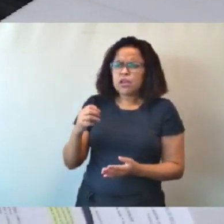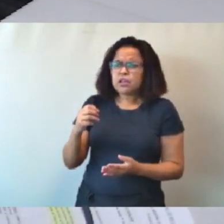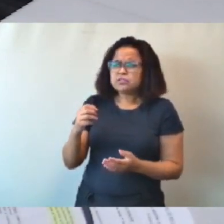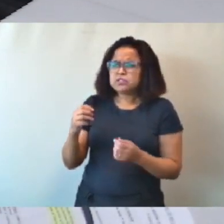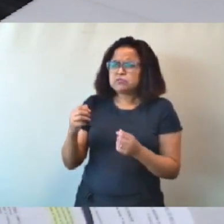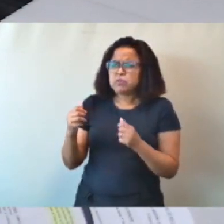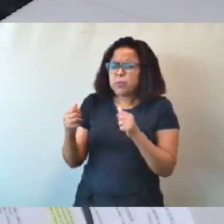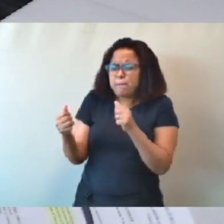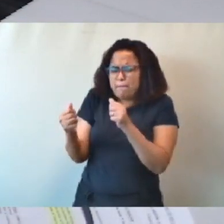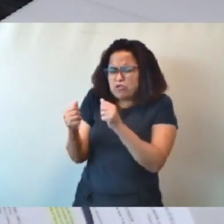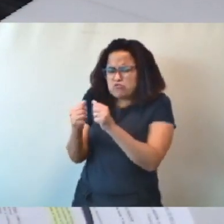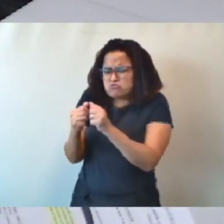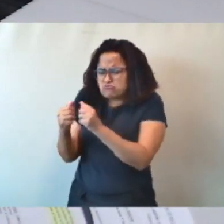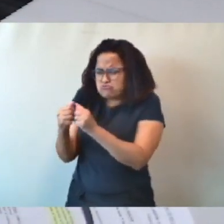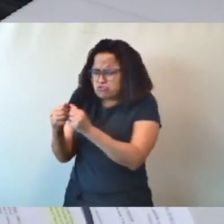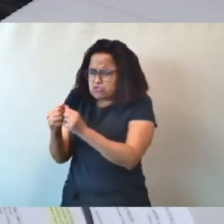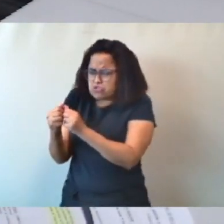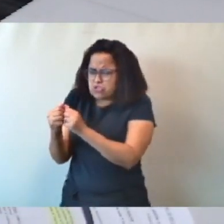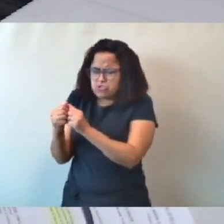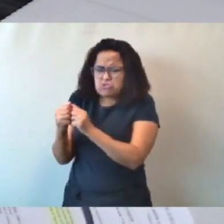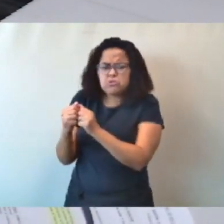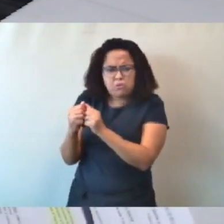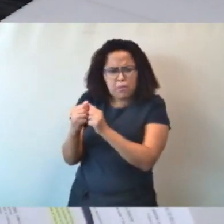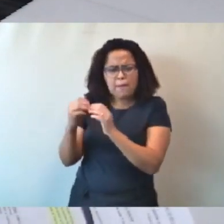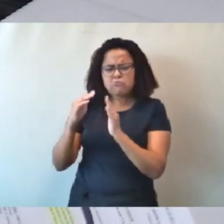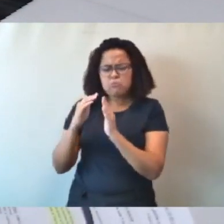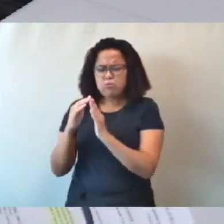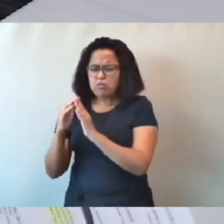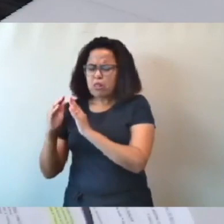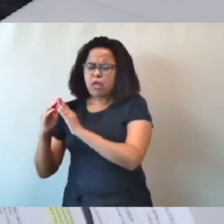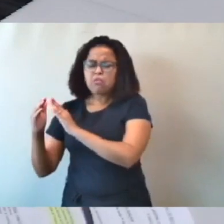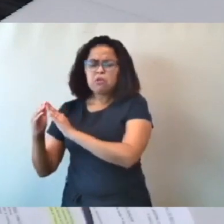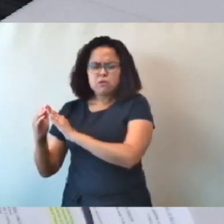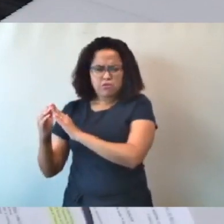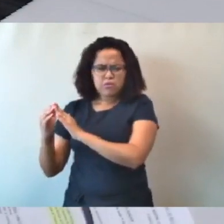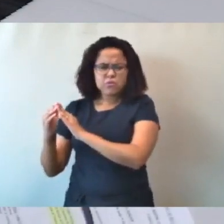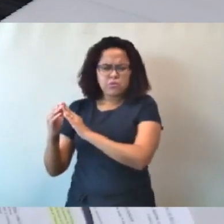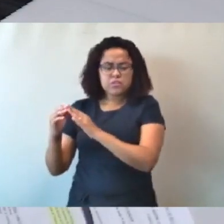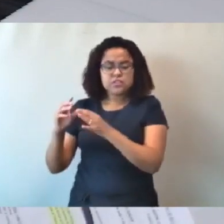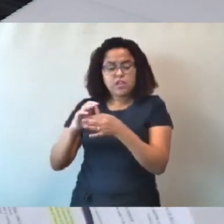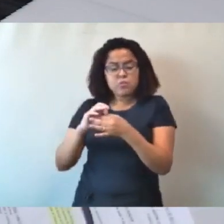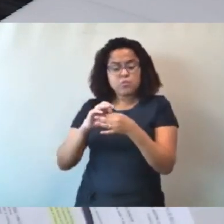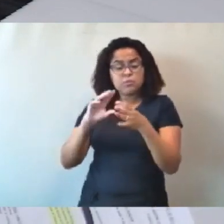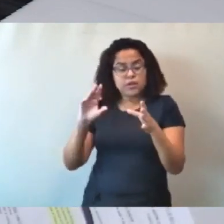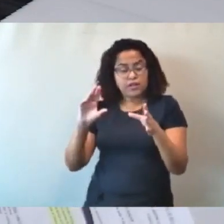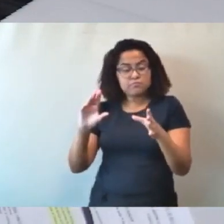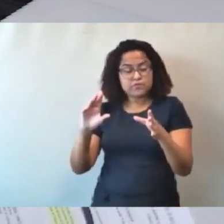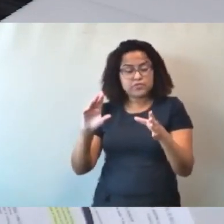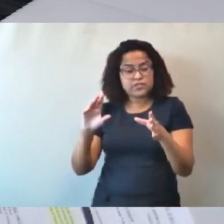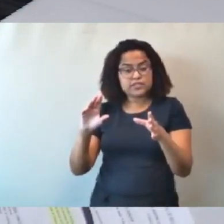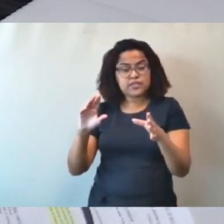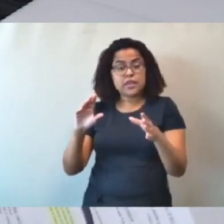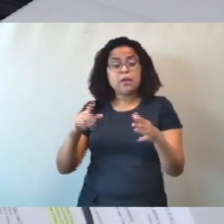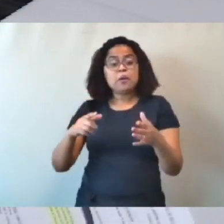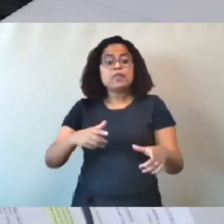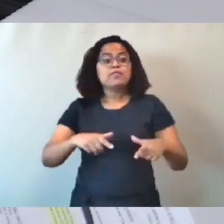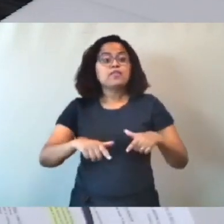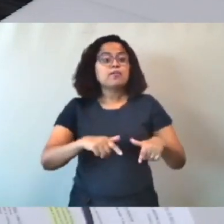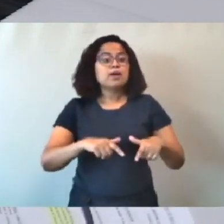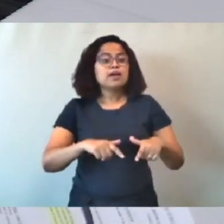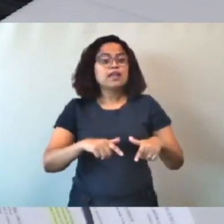função cedida pela prefeitura, um alvará, né, uma licença para ela trabalhar naquele ramo. Que tipo de